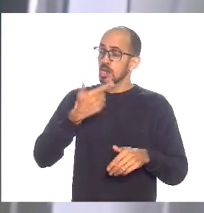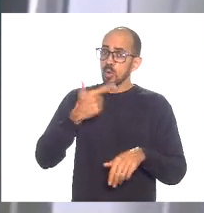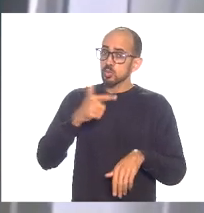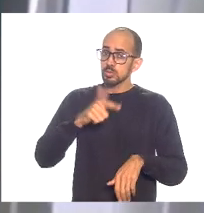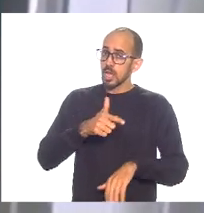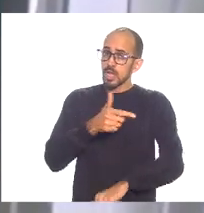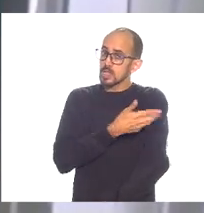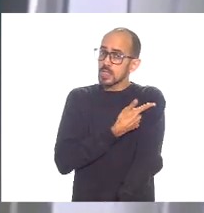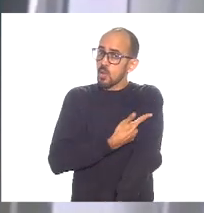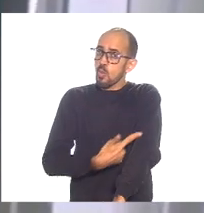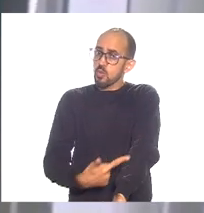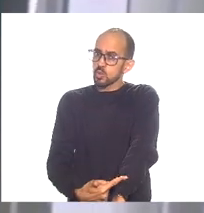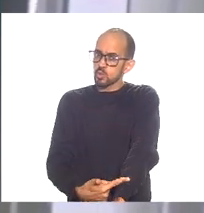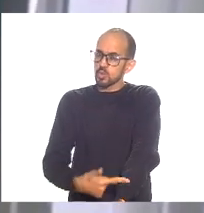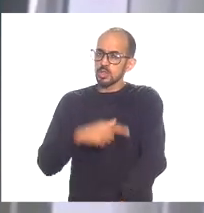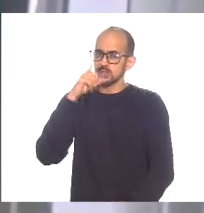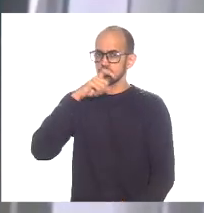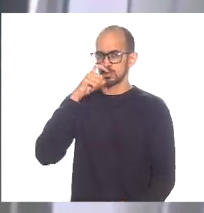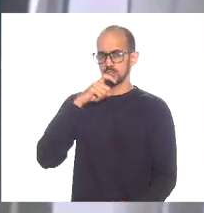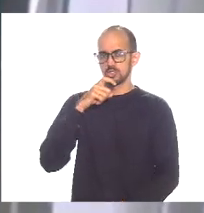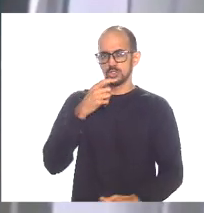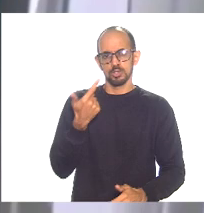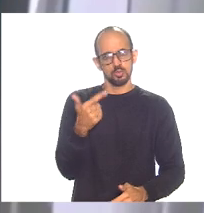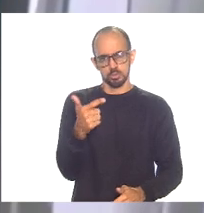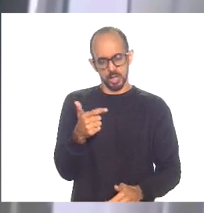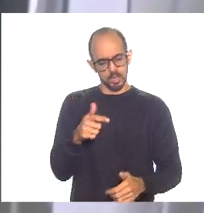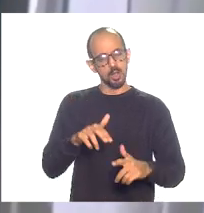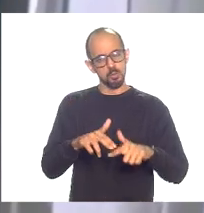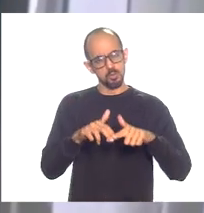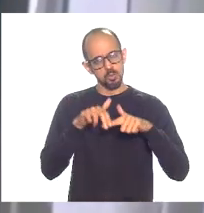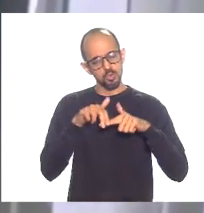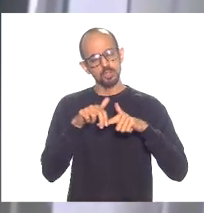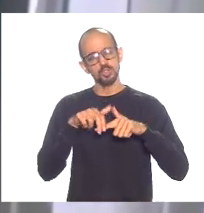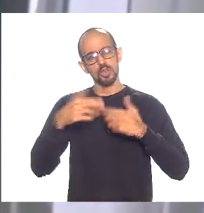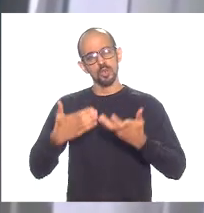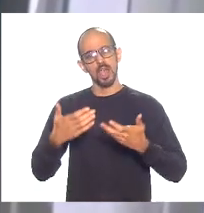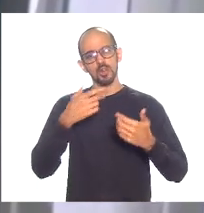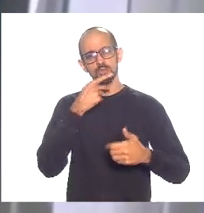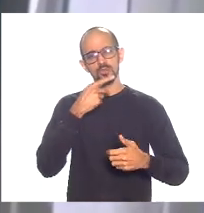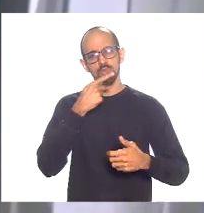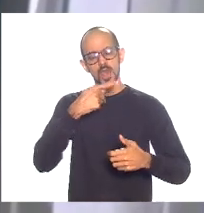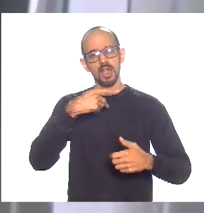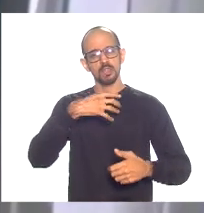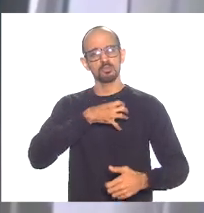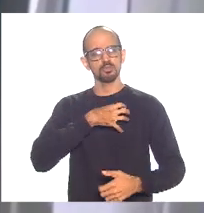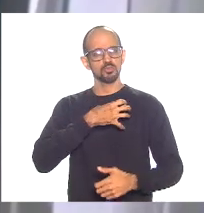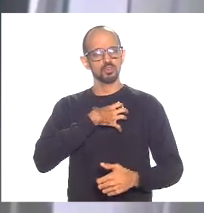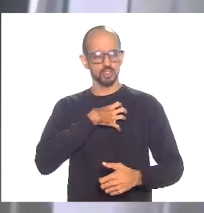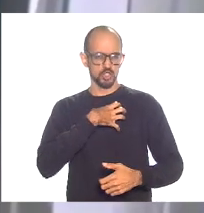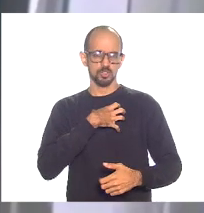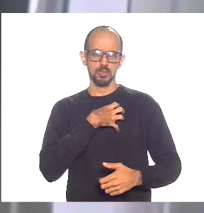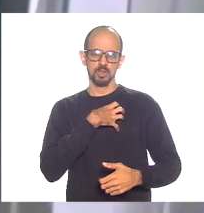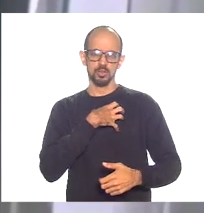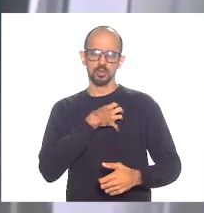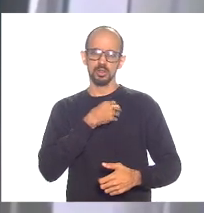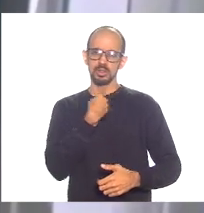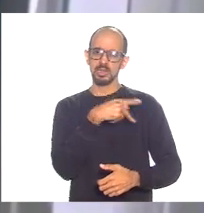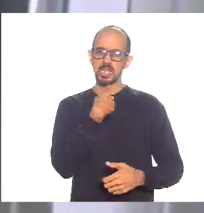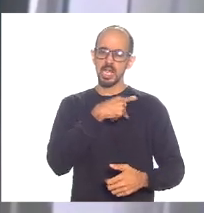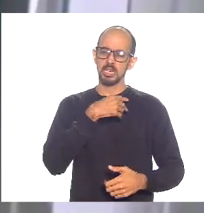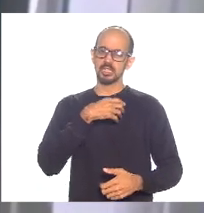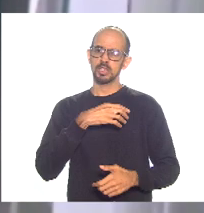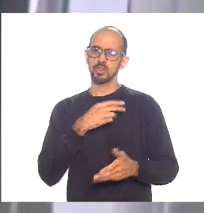forma leviana. Por isso, eu quero dizer que me solidarizo com a preocupação do deputado André Siciliano. O parlamento tem que se afirmar na